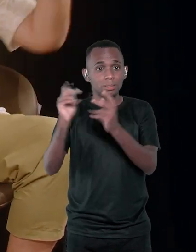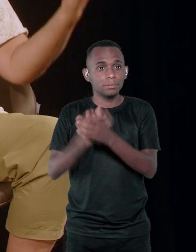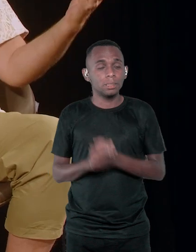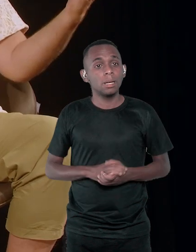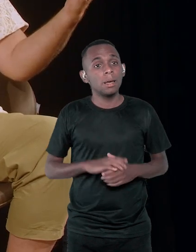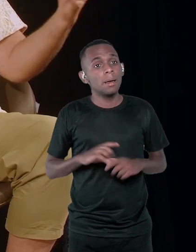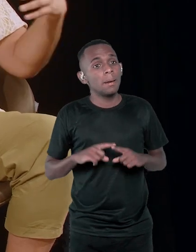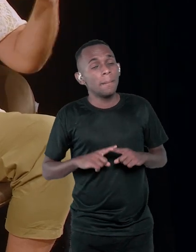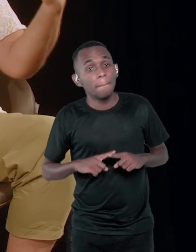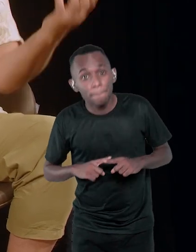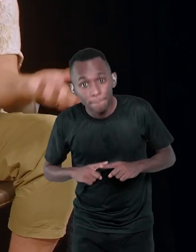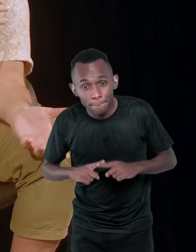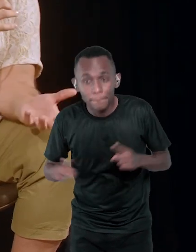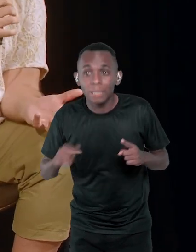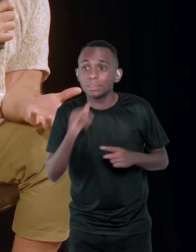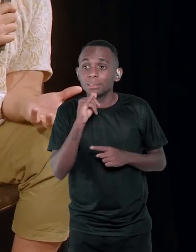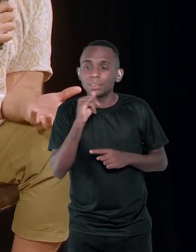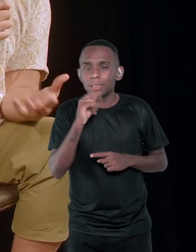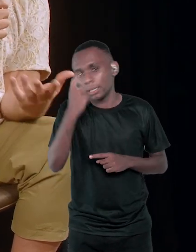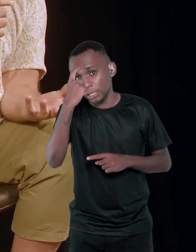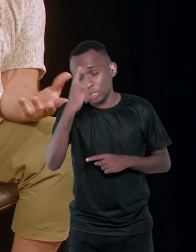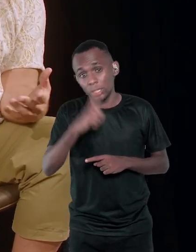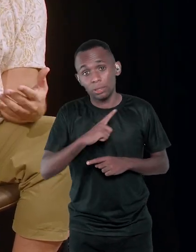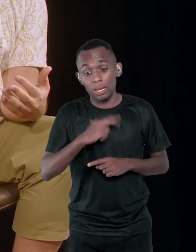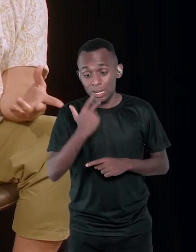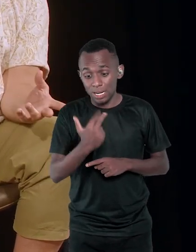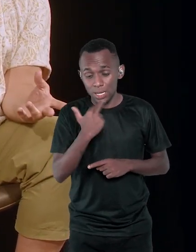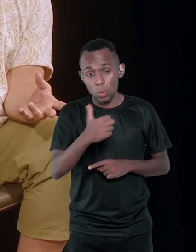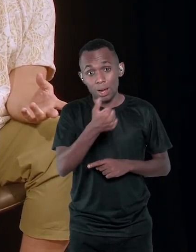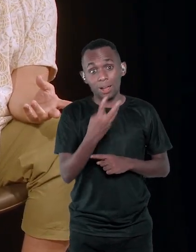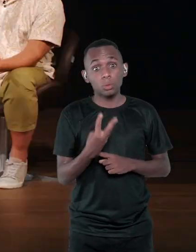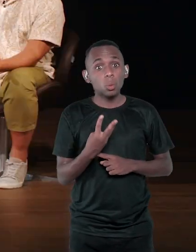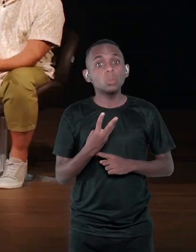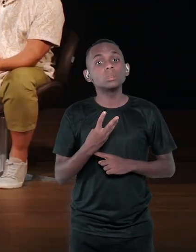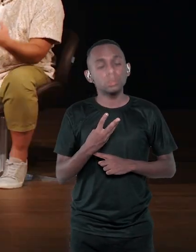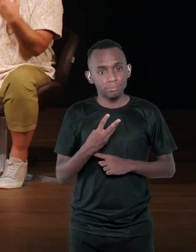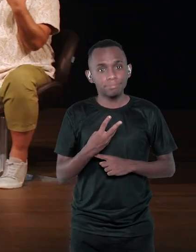Virtualmente ninguém. A Índia tem 14 idiomas, né?